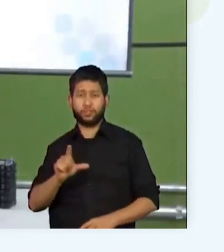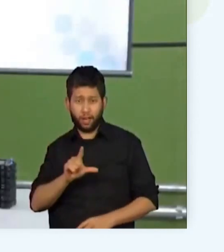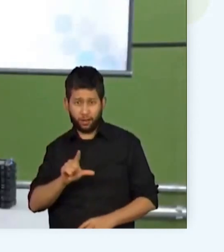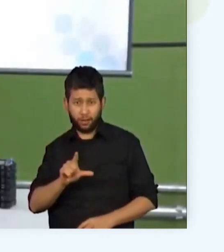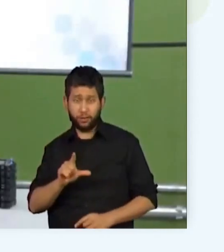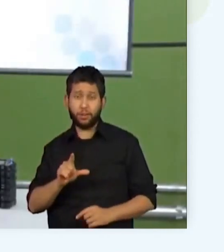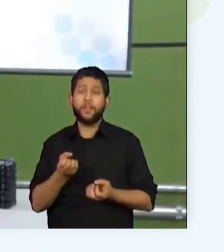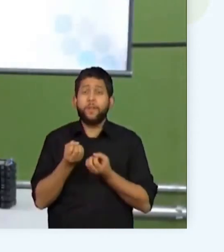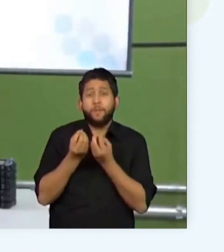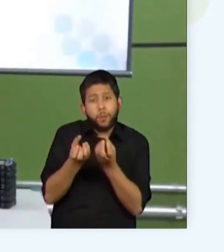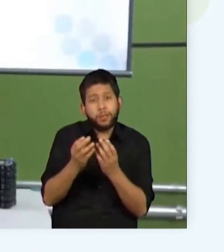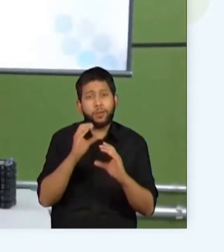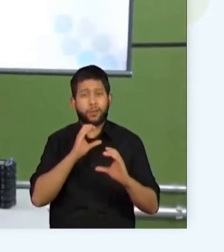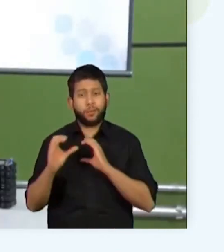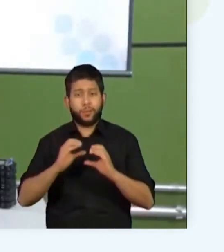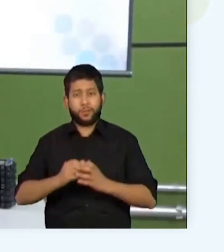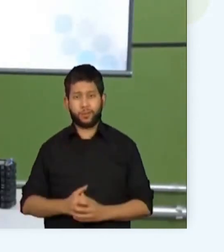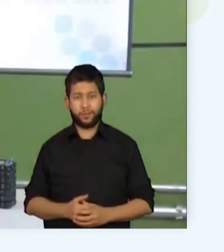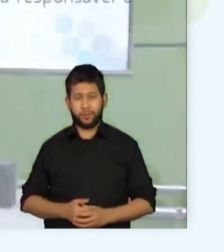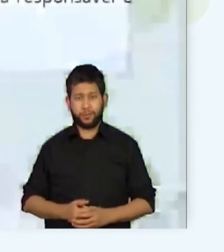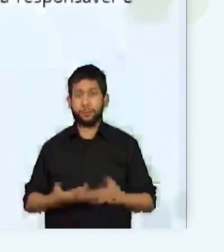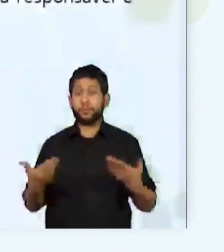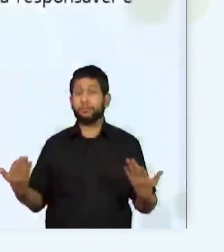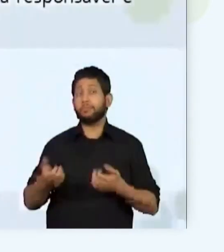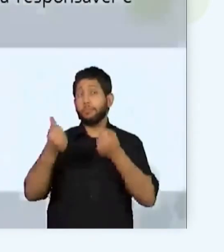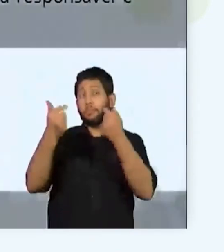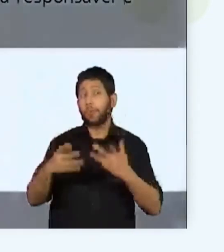de hoje trabalharemos os seguintes conteúdos: